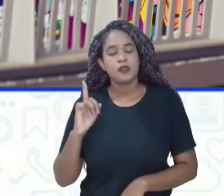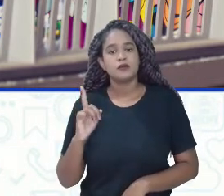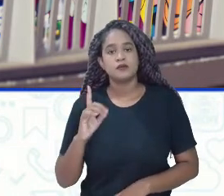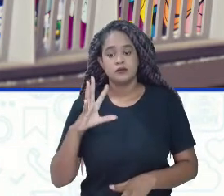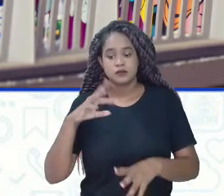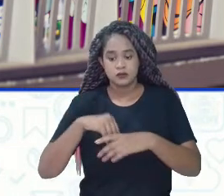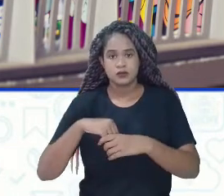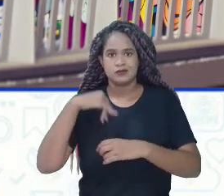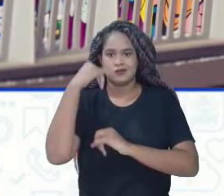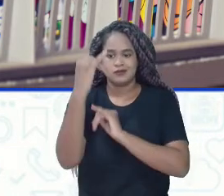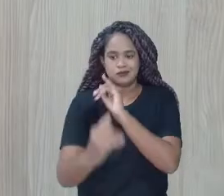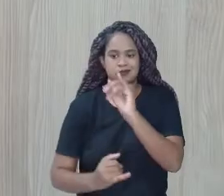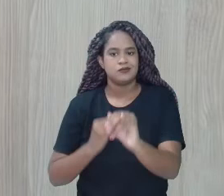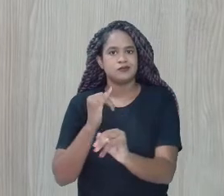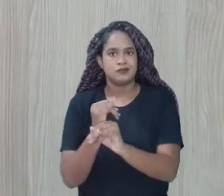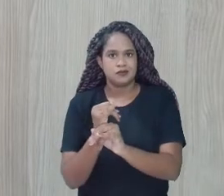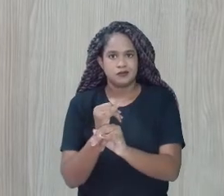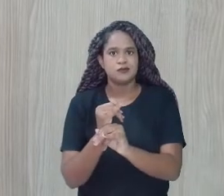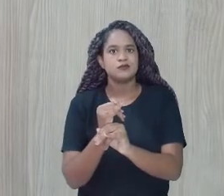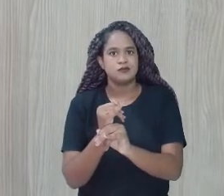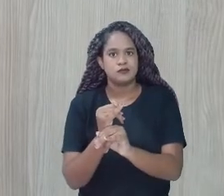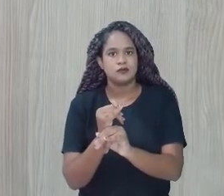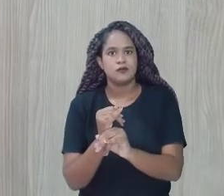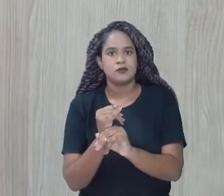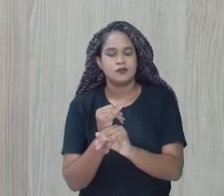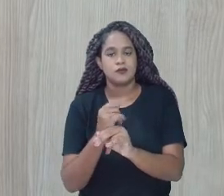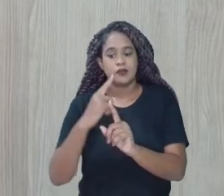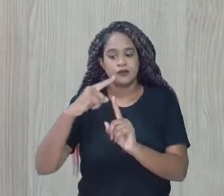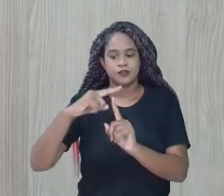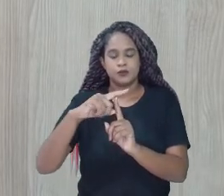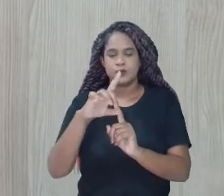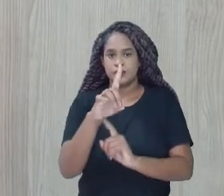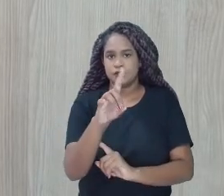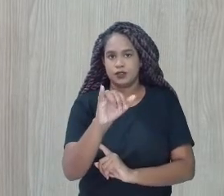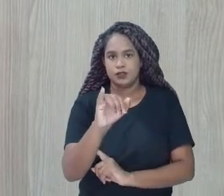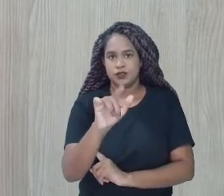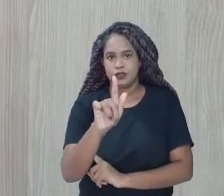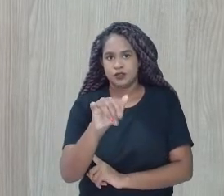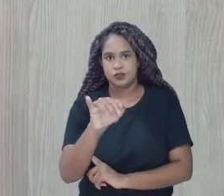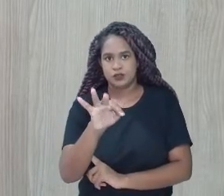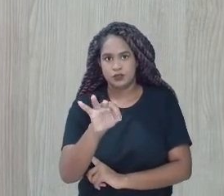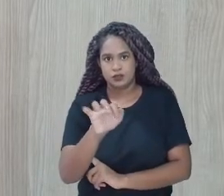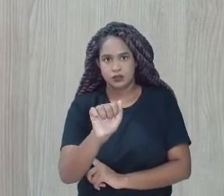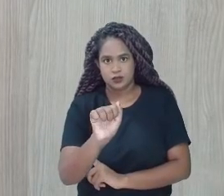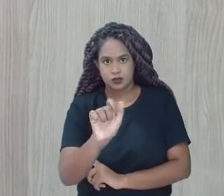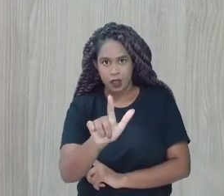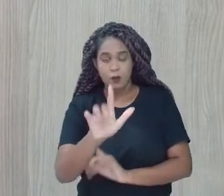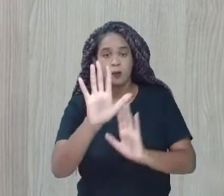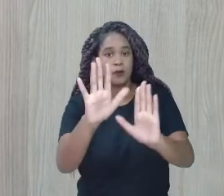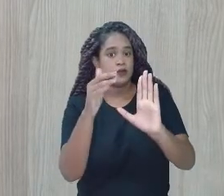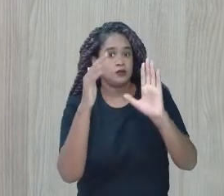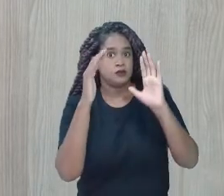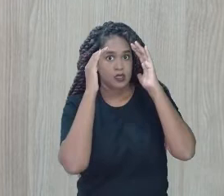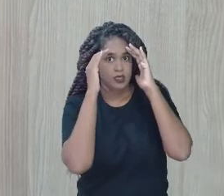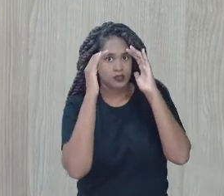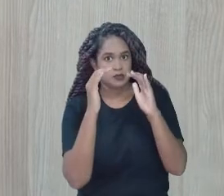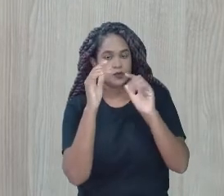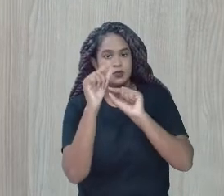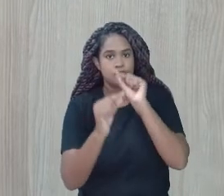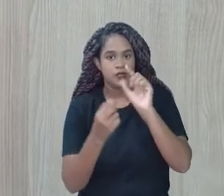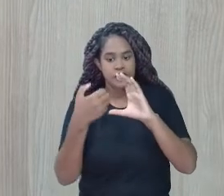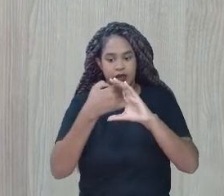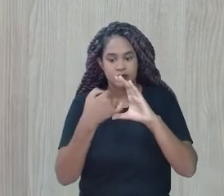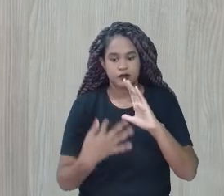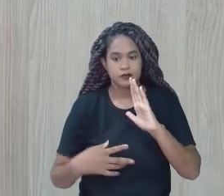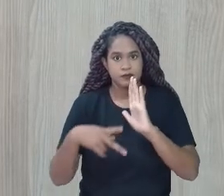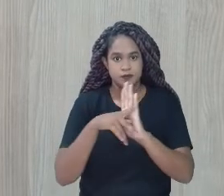acontecem em formato digital. Mas ele estabelece, ele respeita as principais qualidades dos quadrinhos, tá certo?